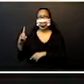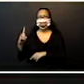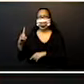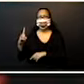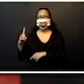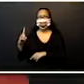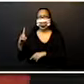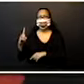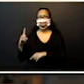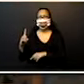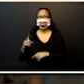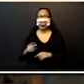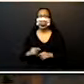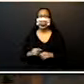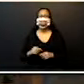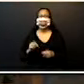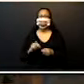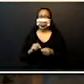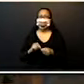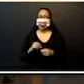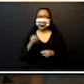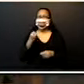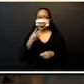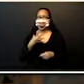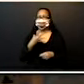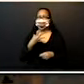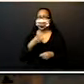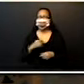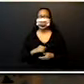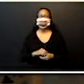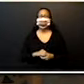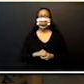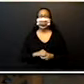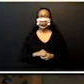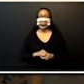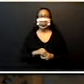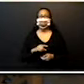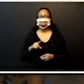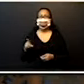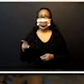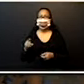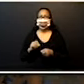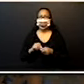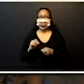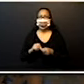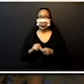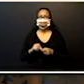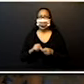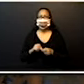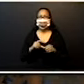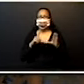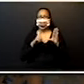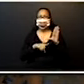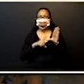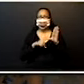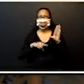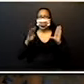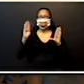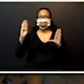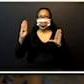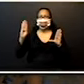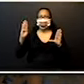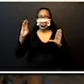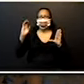Tranquilinho, né, turma? Dá para fazer de boa, não dá? Vocês vão fazer isso com a letra B, com a letra